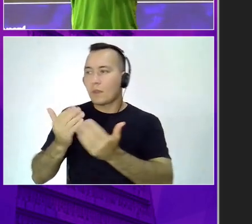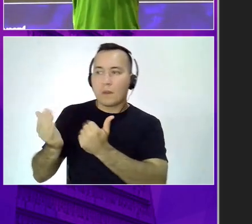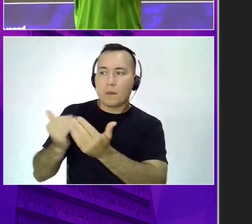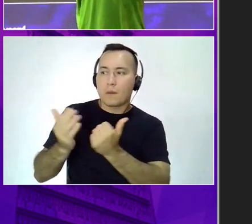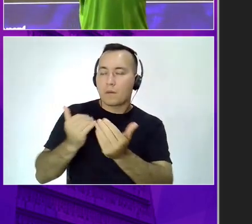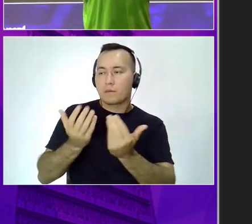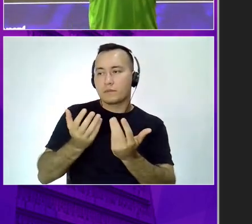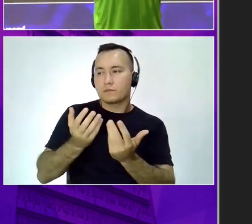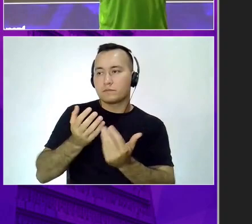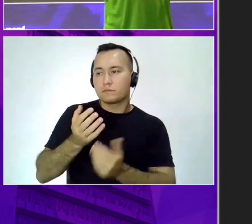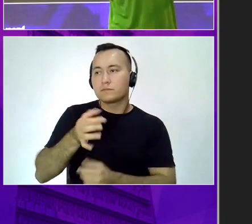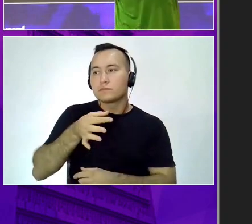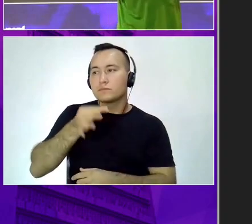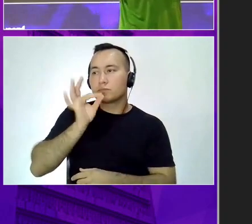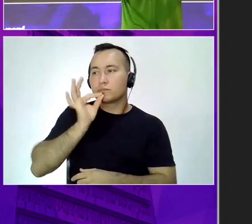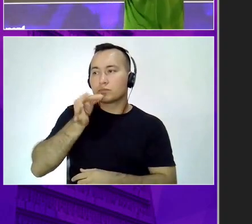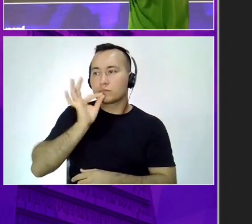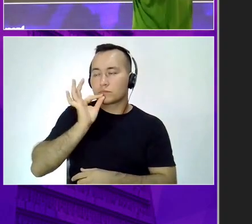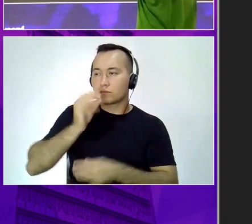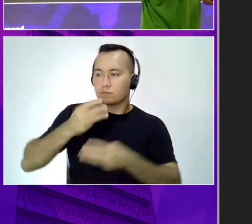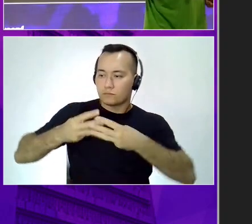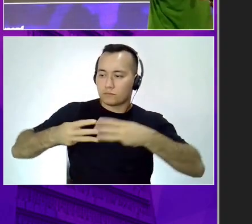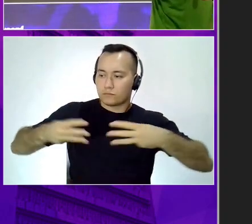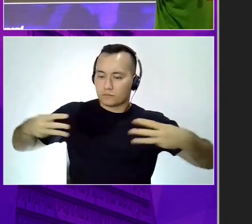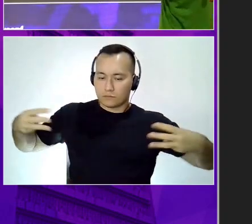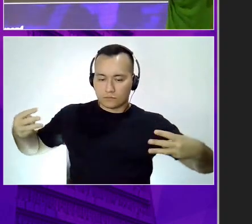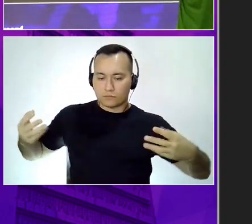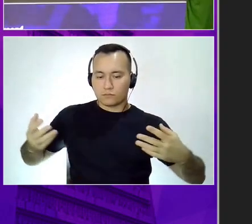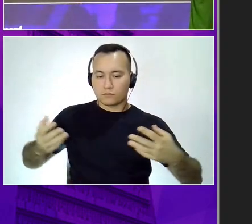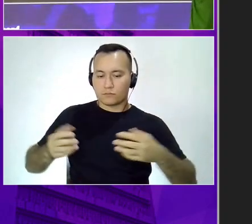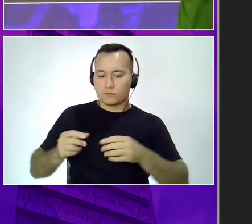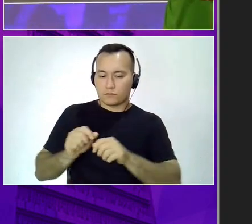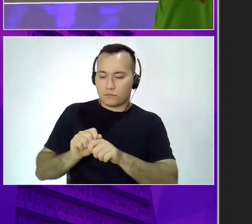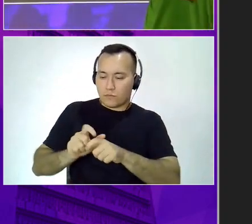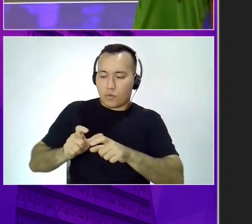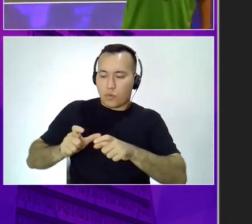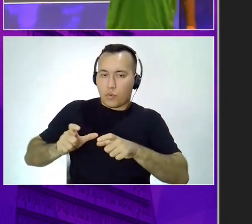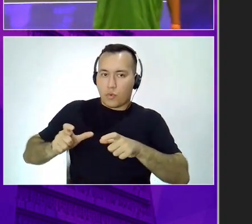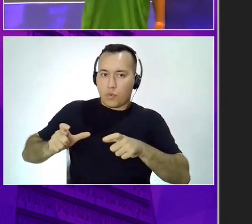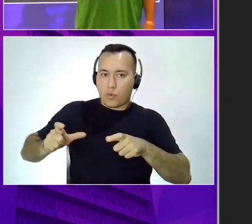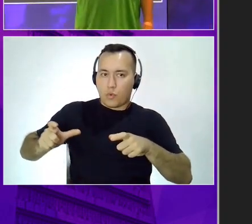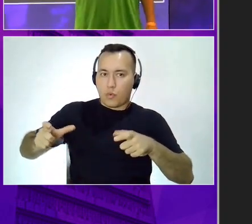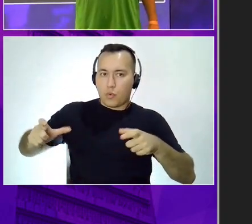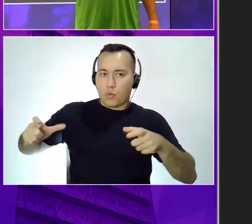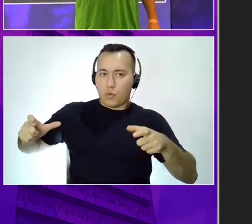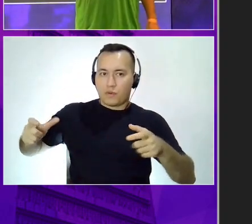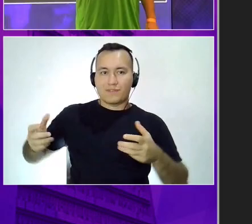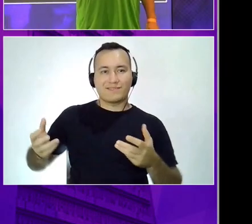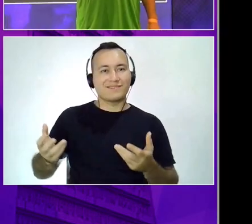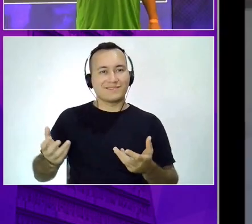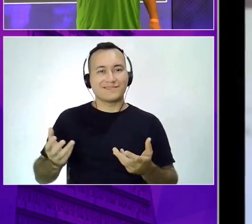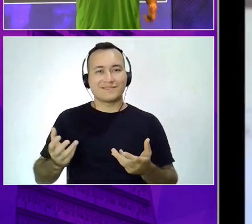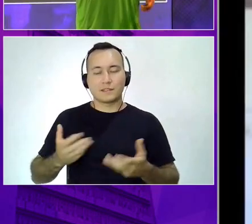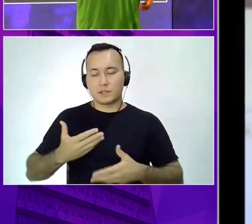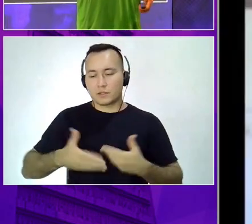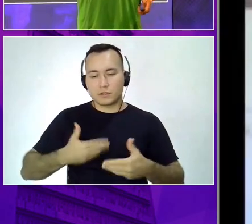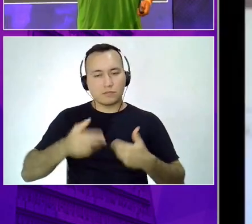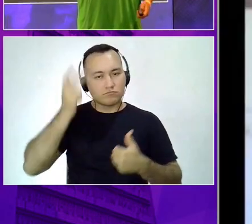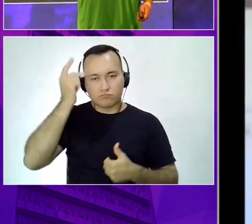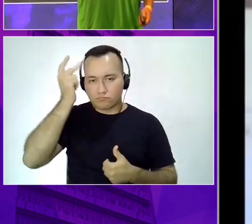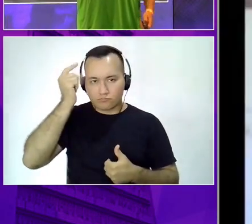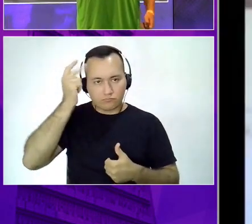formando. E aí as coisas começaram a acontecer. Então deixa eu colocar, vamos ver se funciona isso